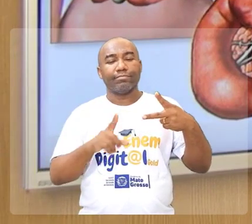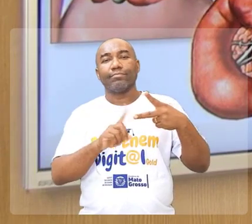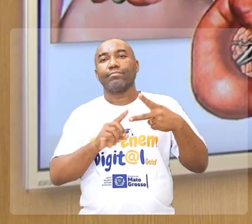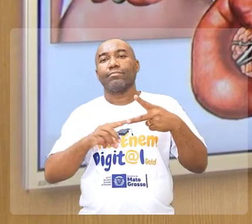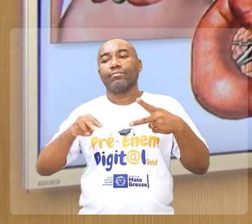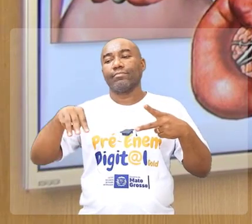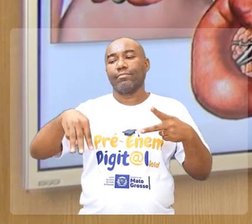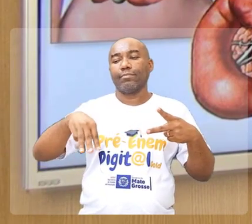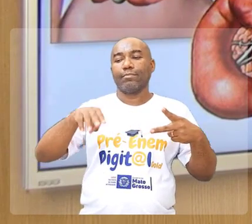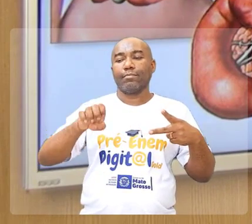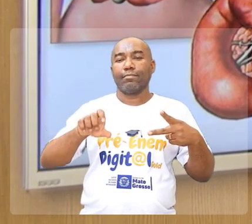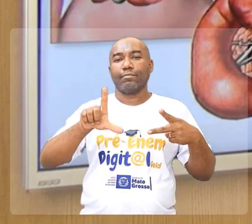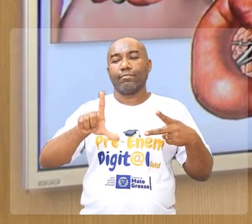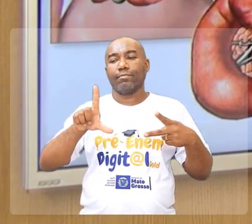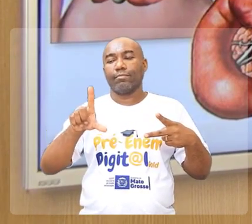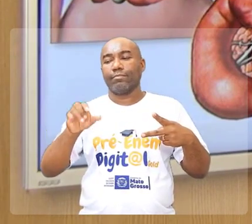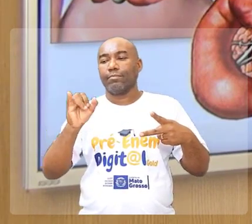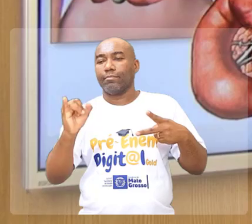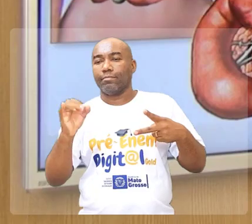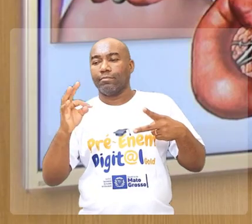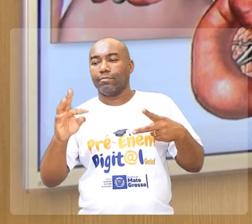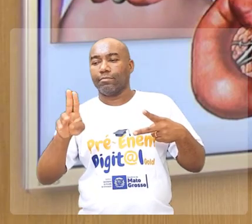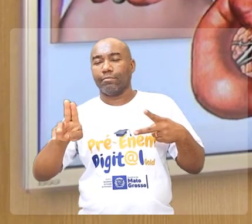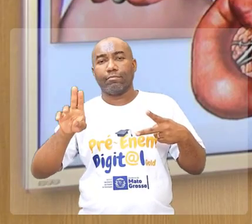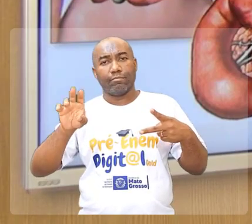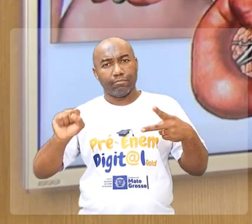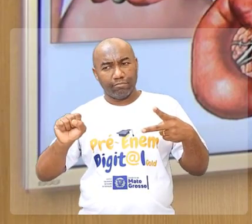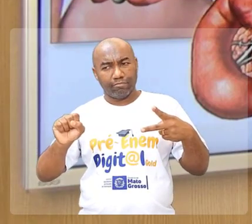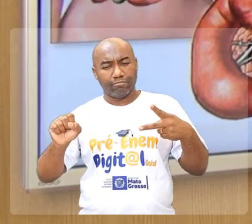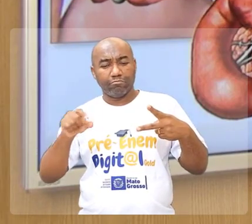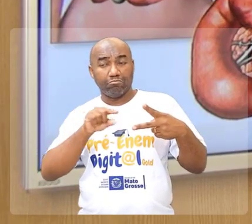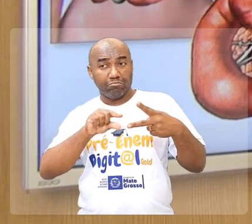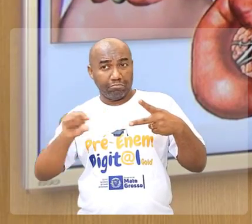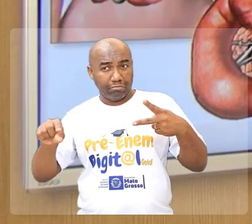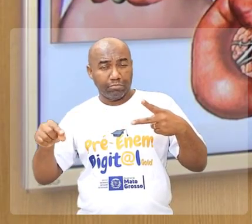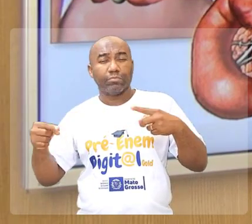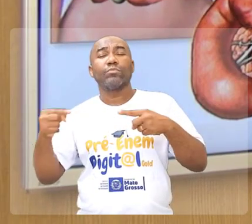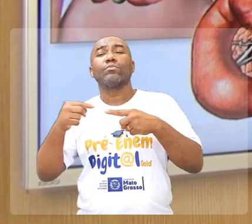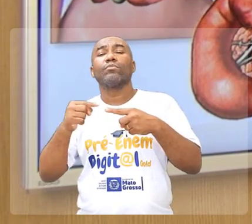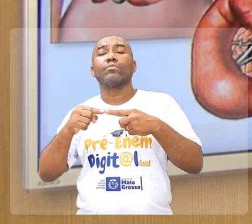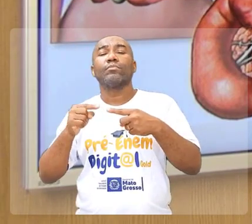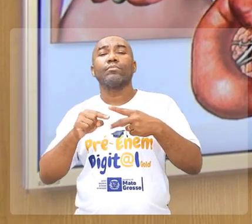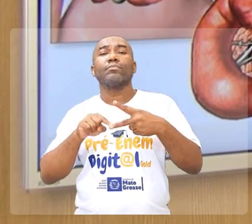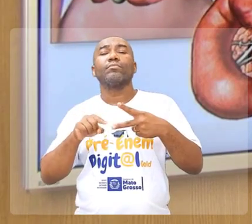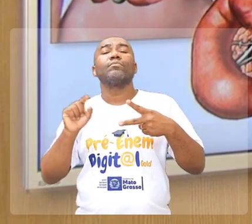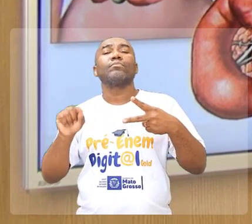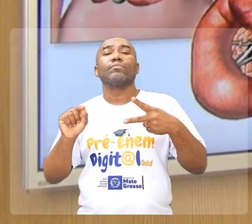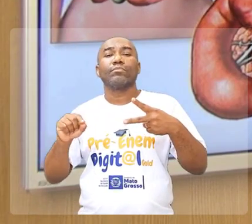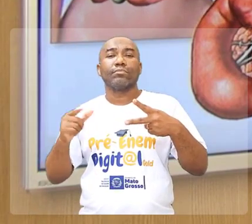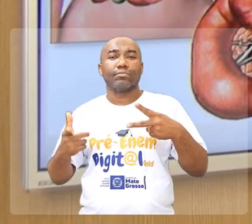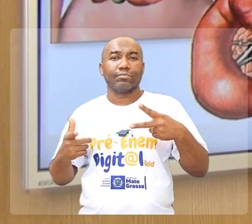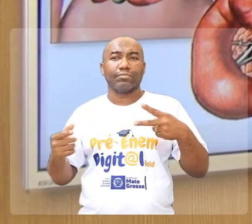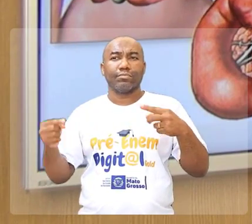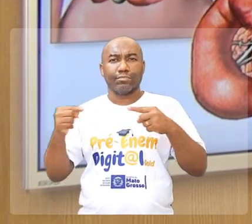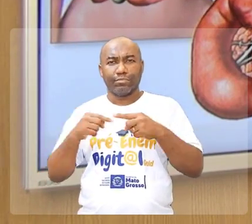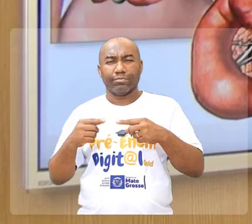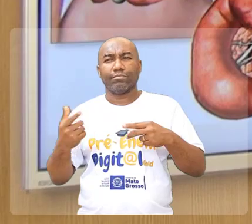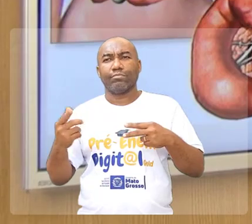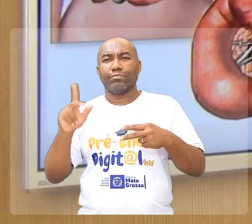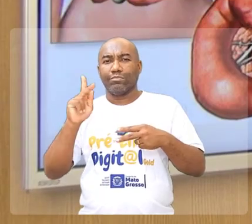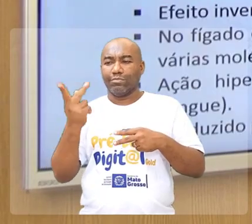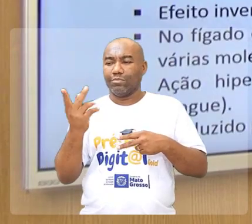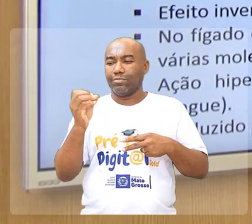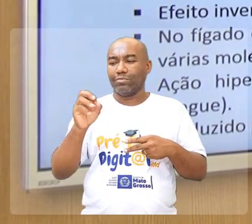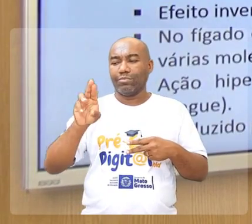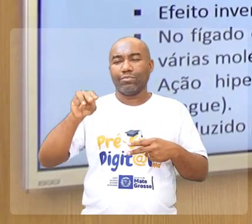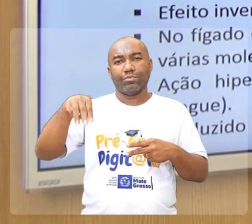hormônio ADH. Diabetes mellitus está associada com qual hormônio?